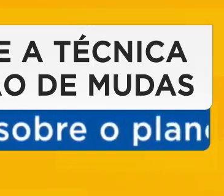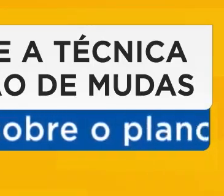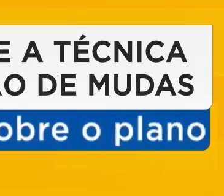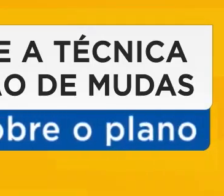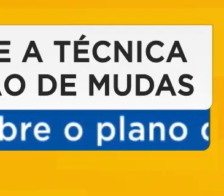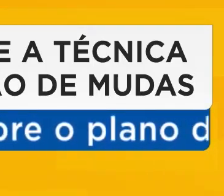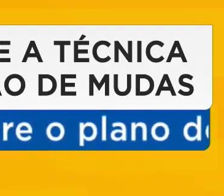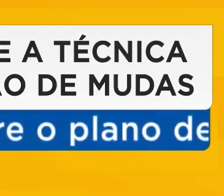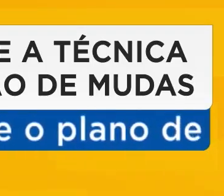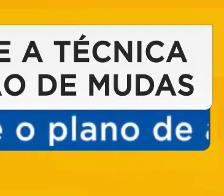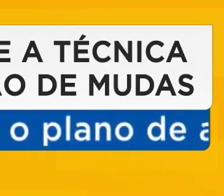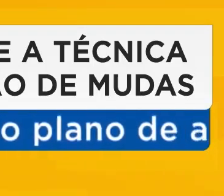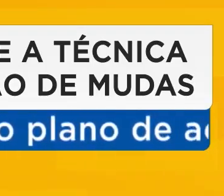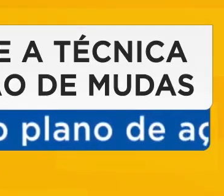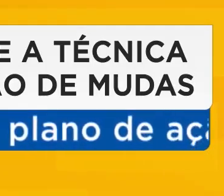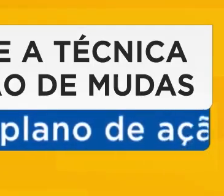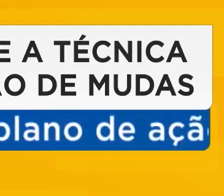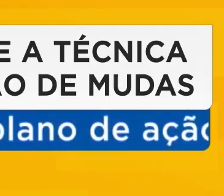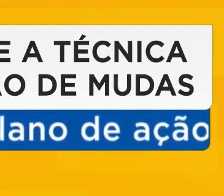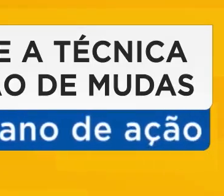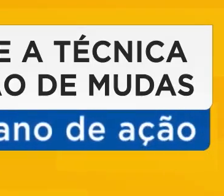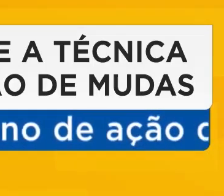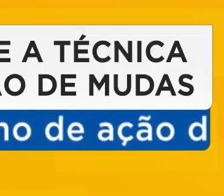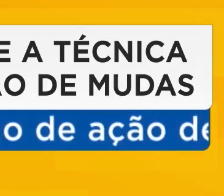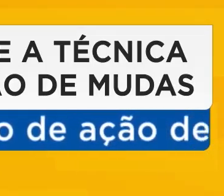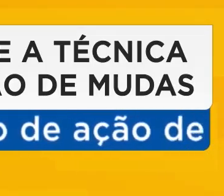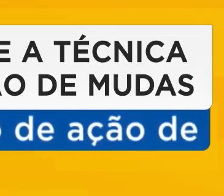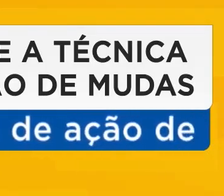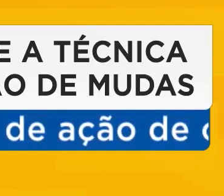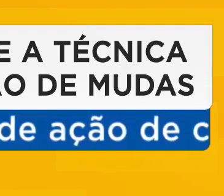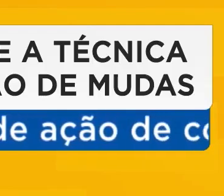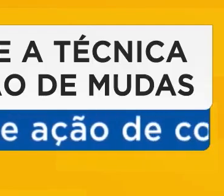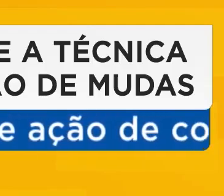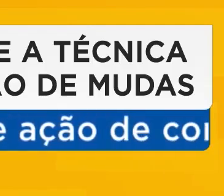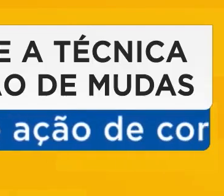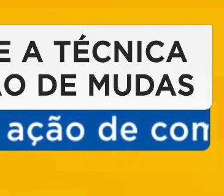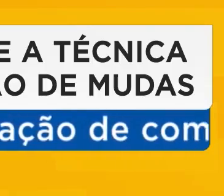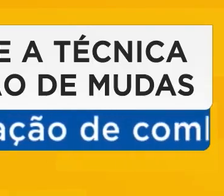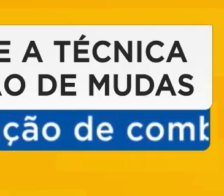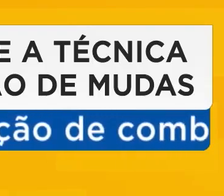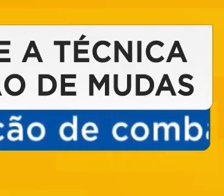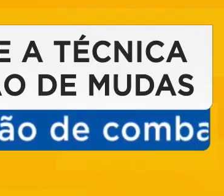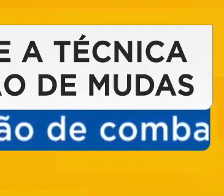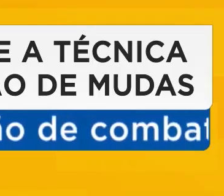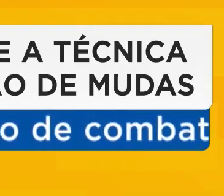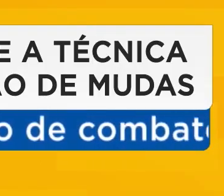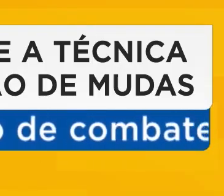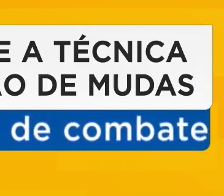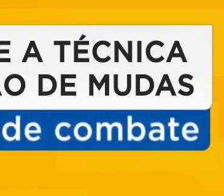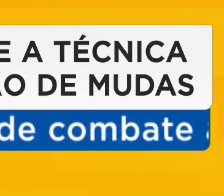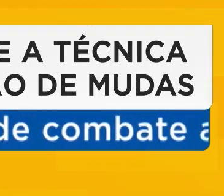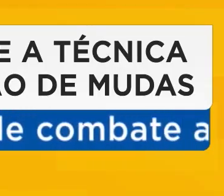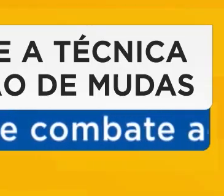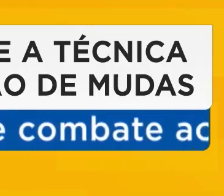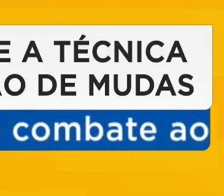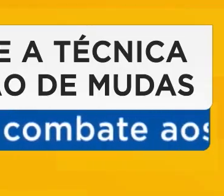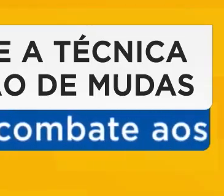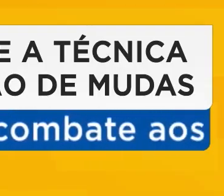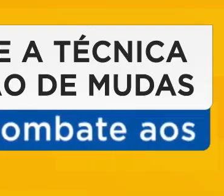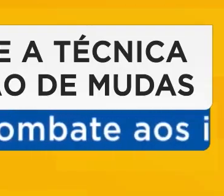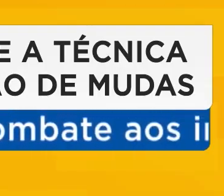Ruraltins, extensão rural, né? O qual o senhor não só transmitiu o seu conhecimento, mas o